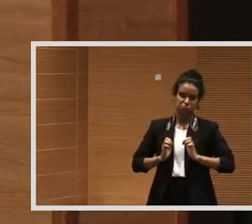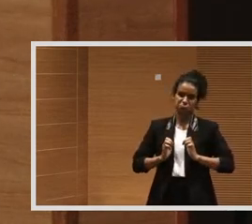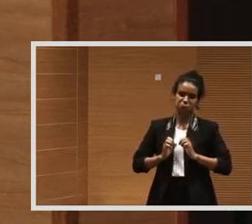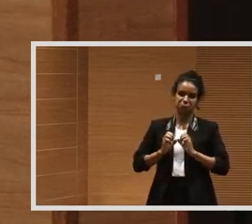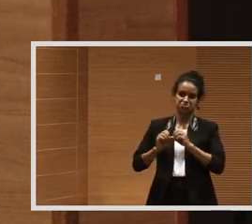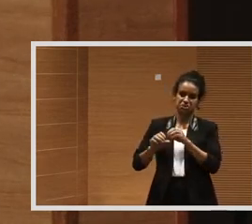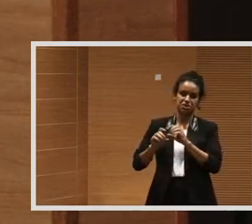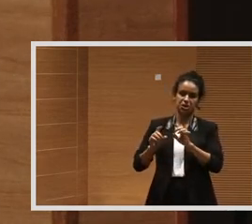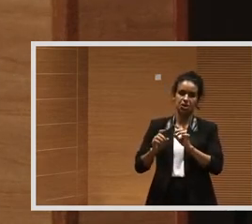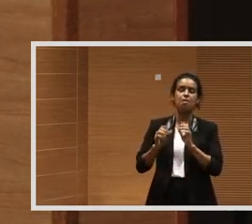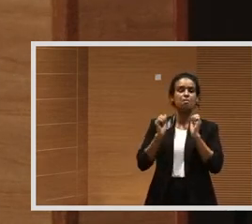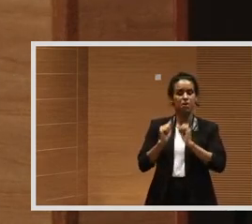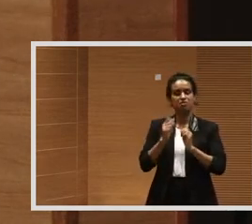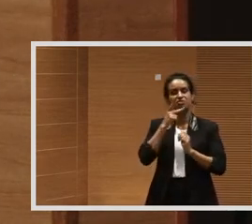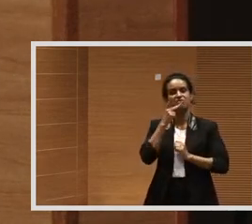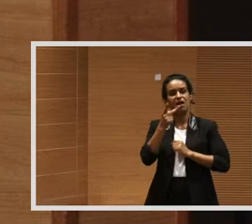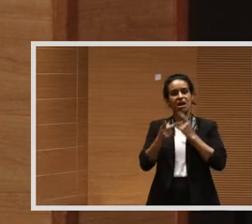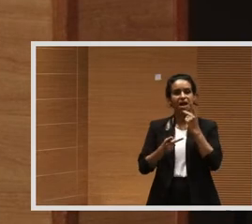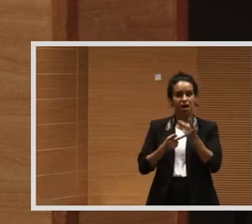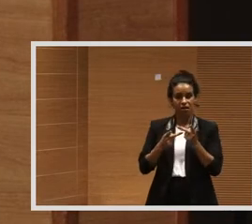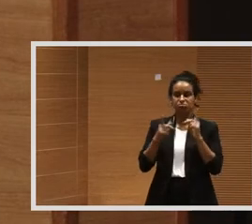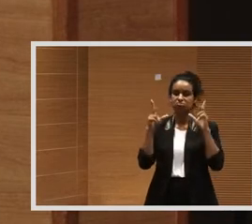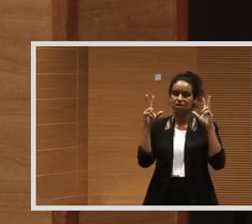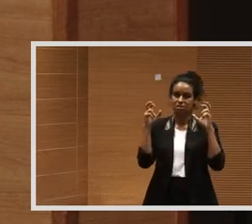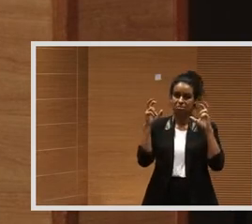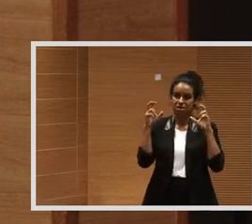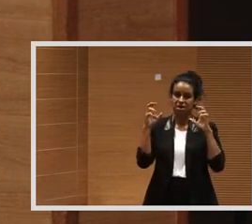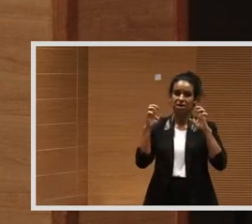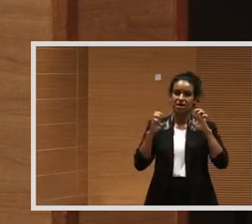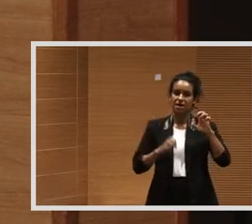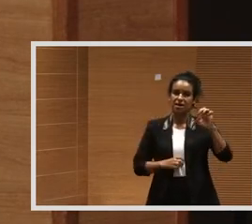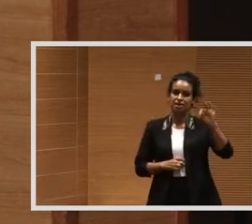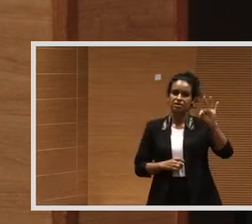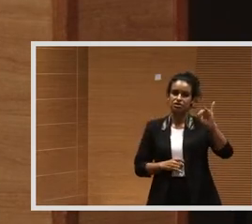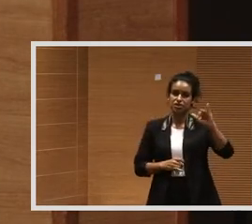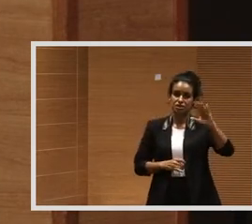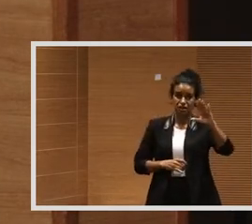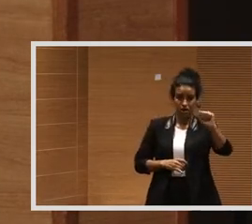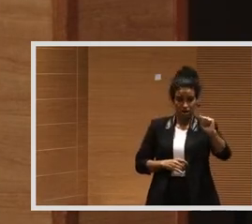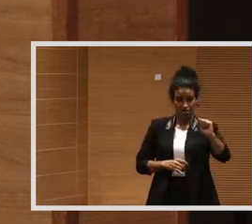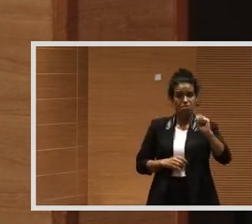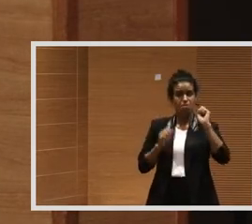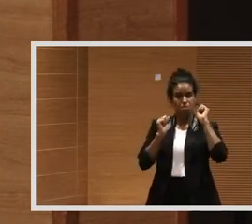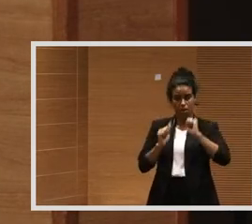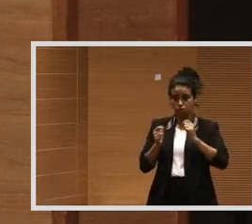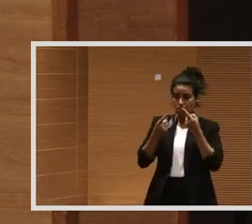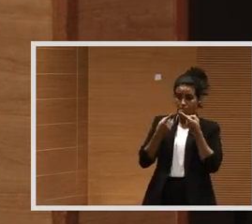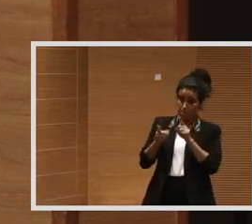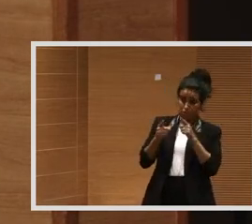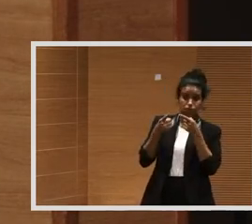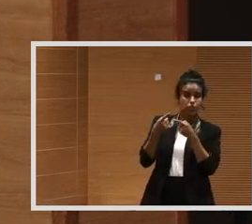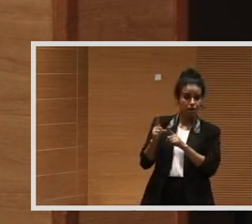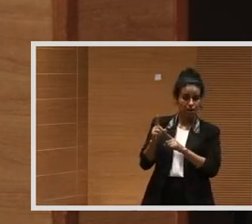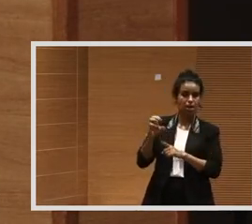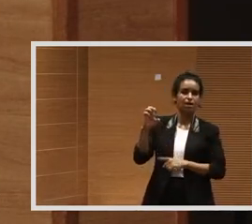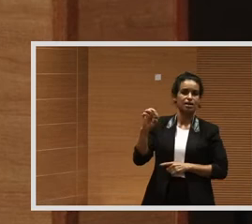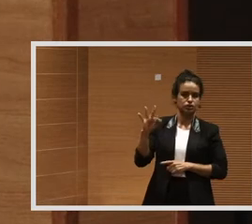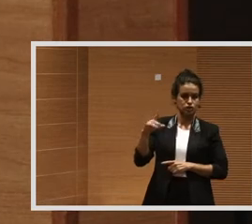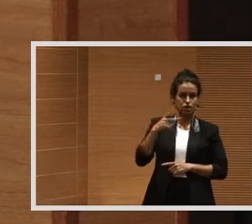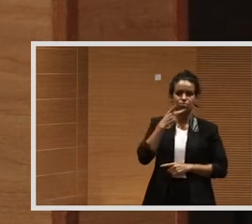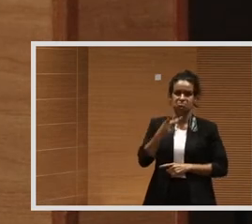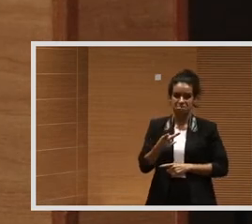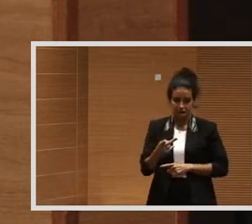pode provocar debate sobre ética, tudo mais. Eu penso que eu acho que a grande discussão,